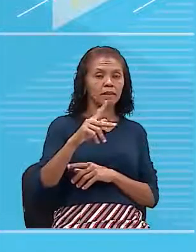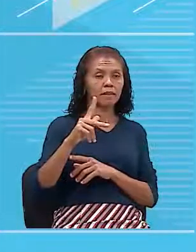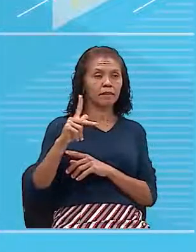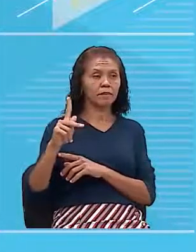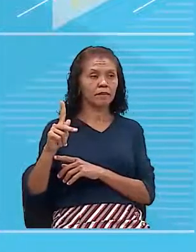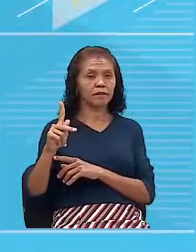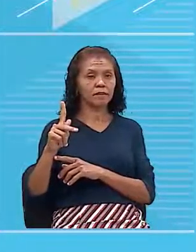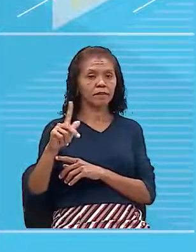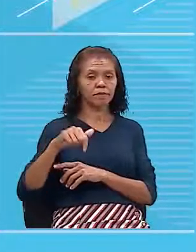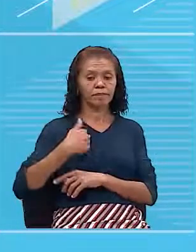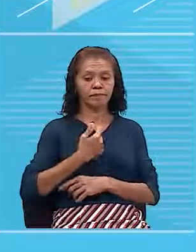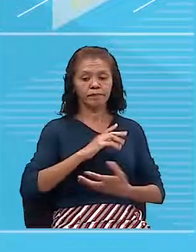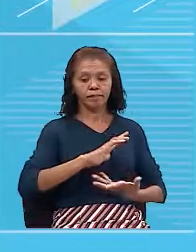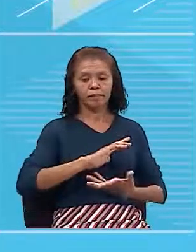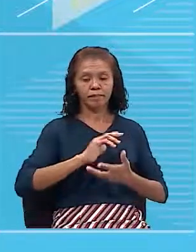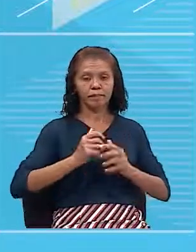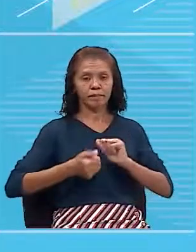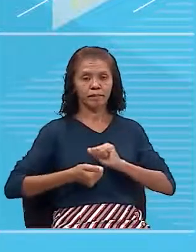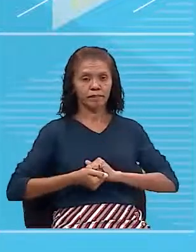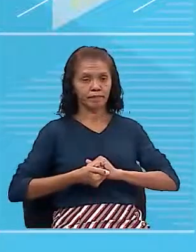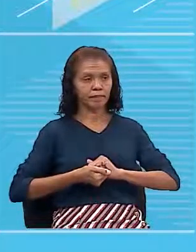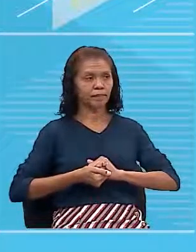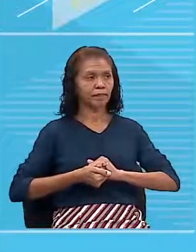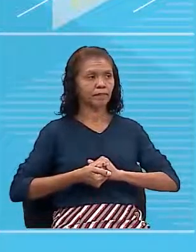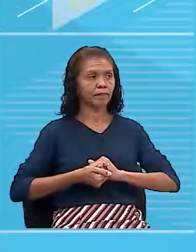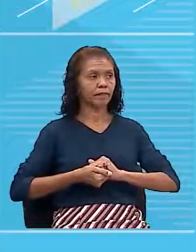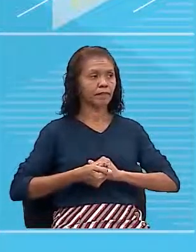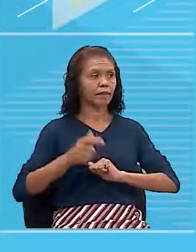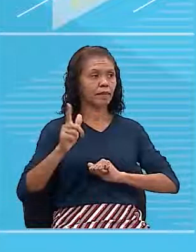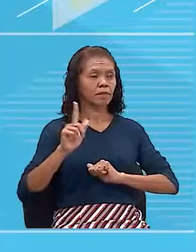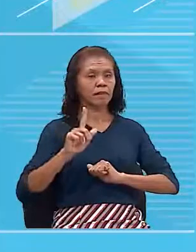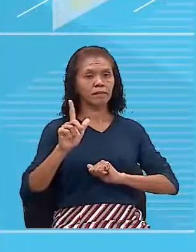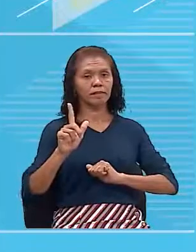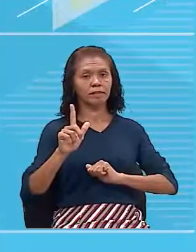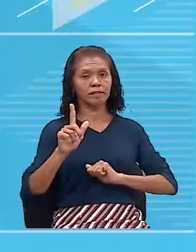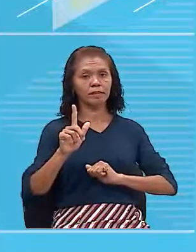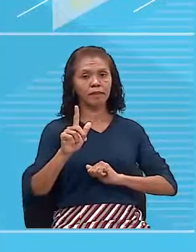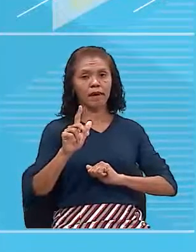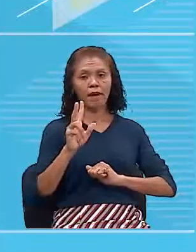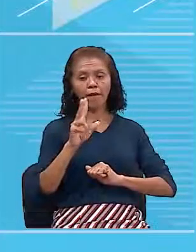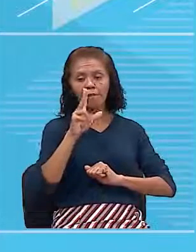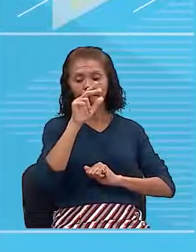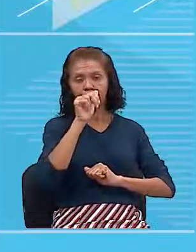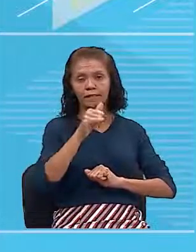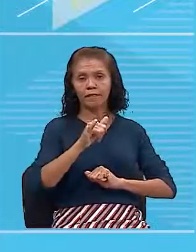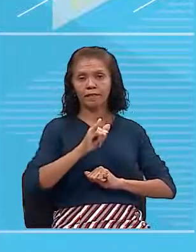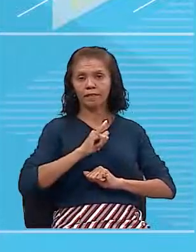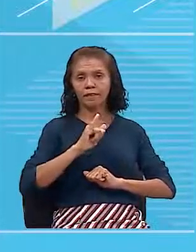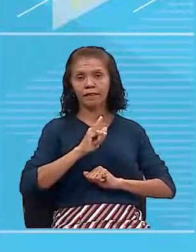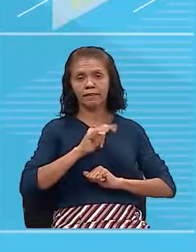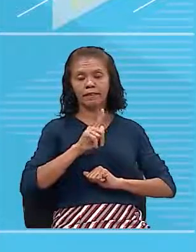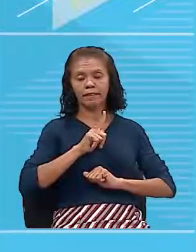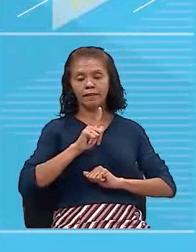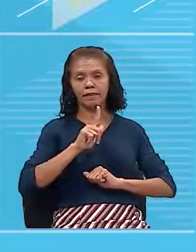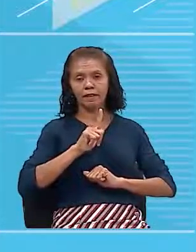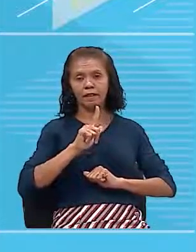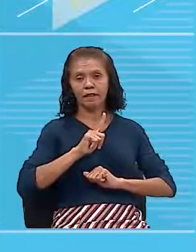para poder fornecer energia suficiente para o funcionamento da célula